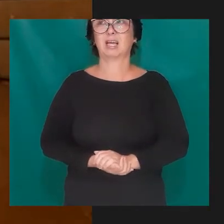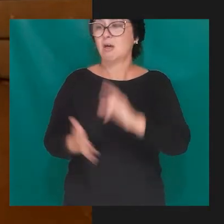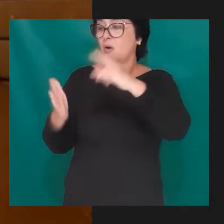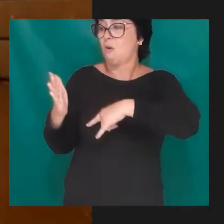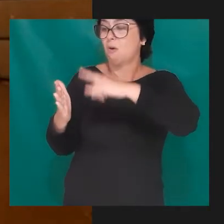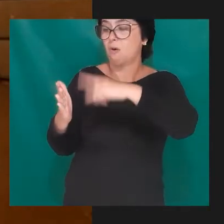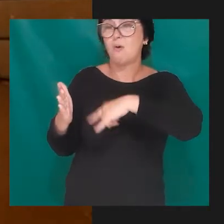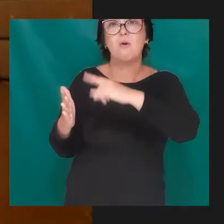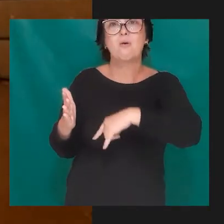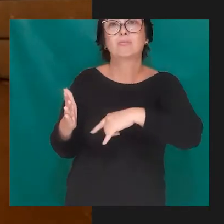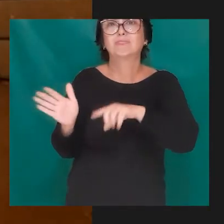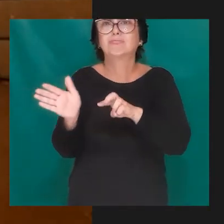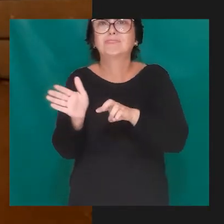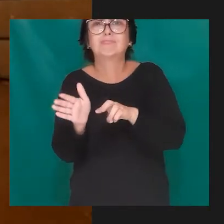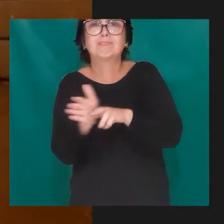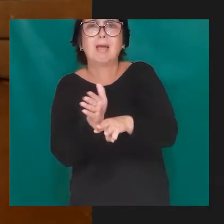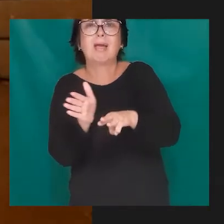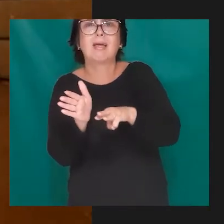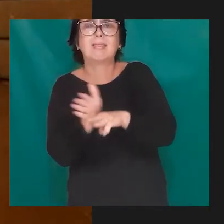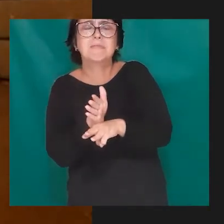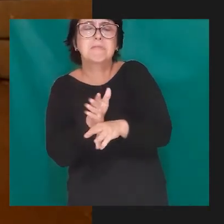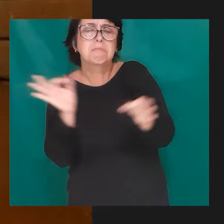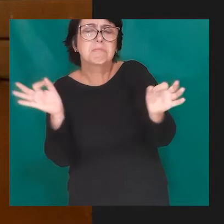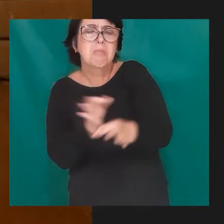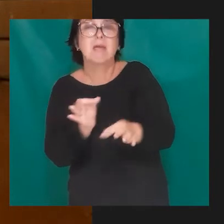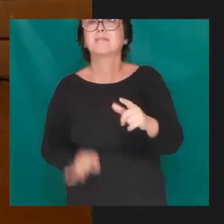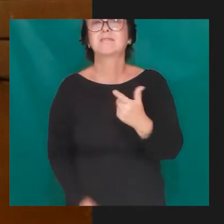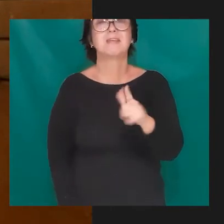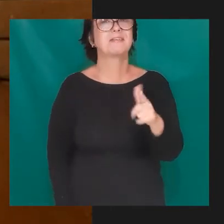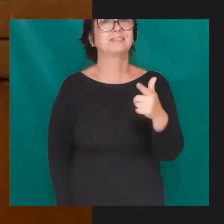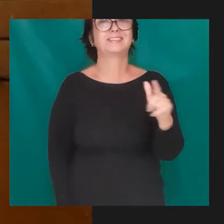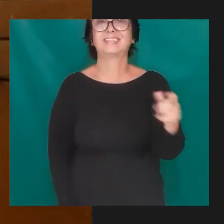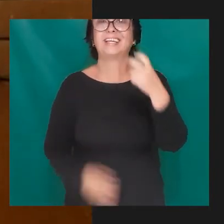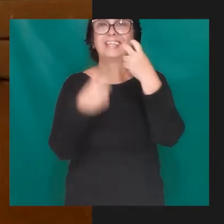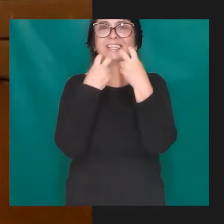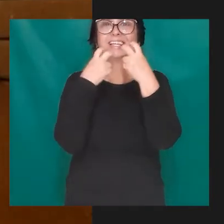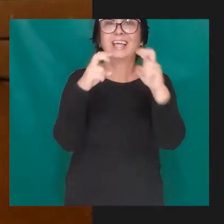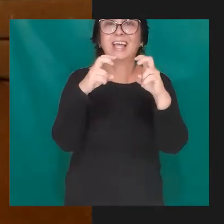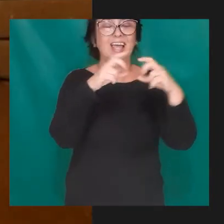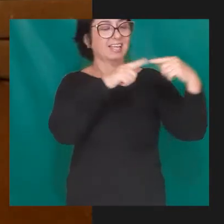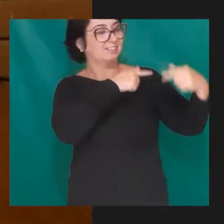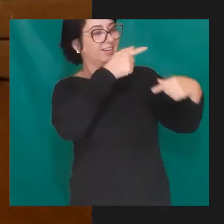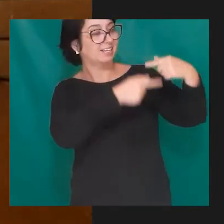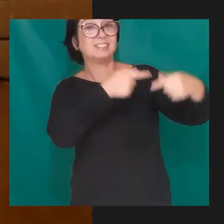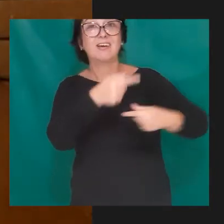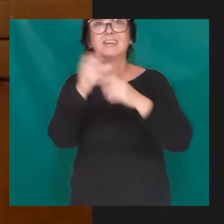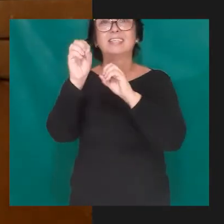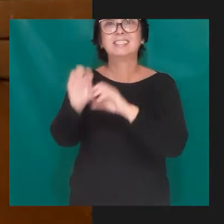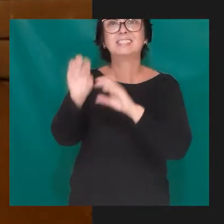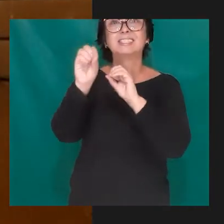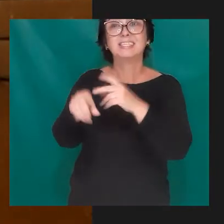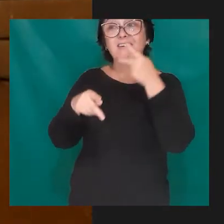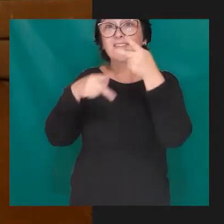documentado, de métodos oficiais, é a transmissão oral, essa é a conclusão do estudo. E a gente está dentro